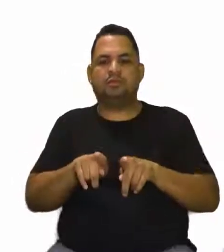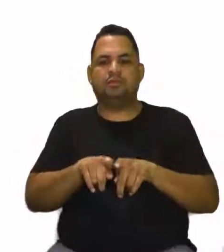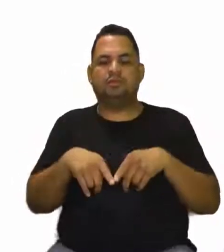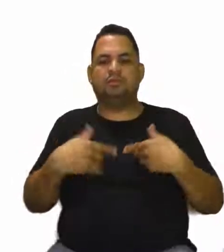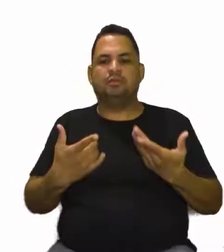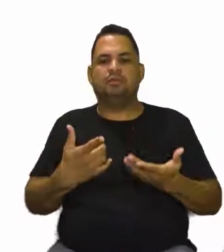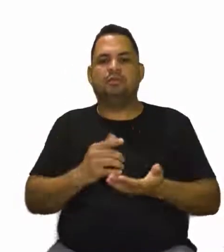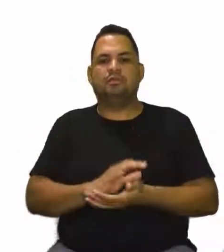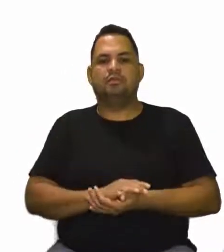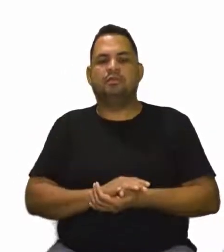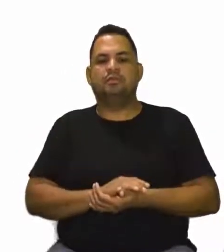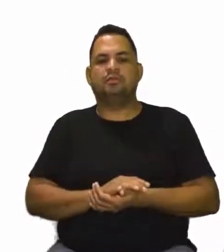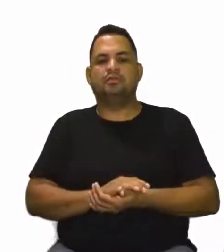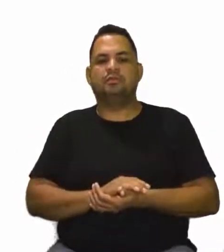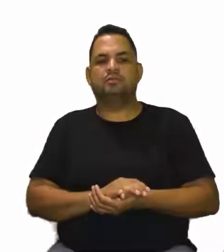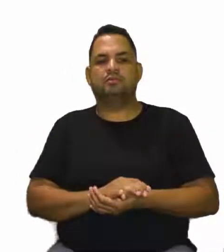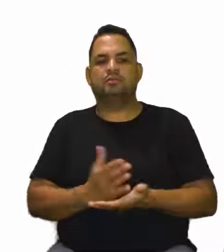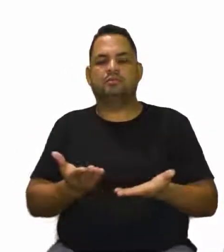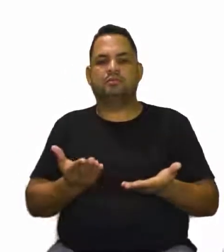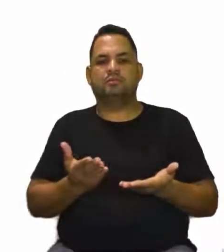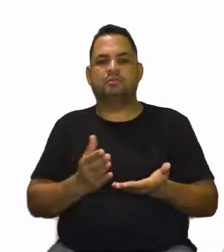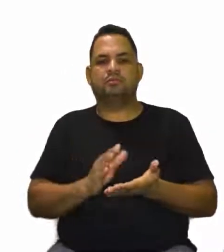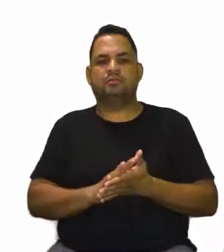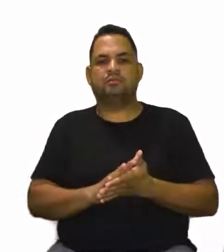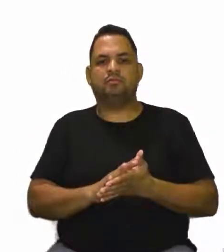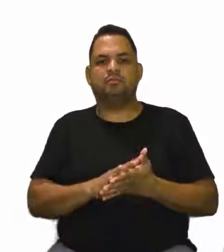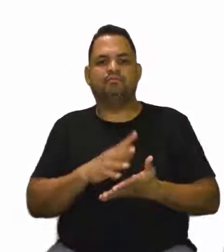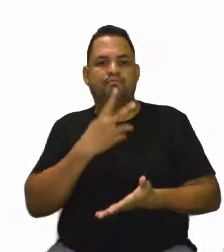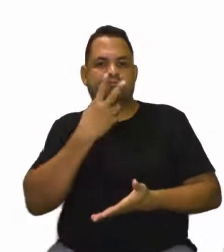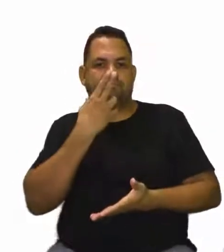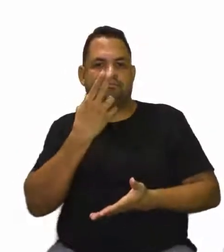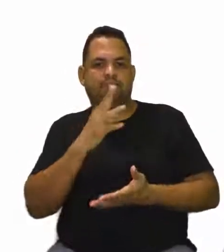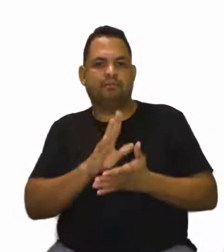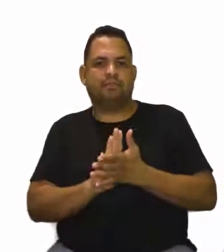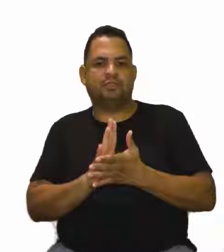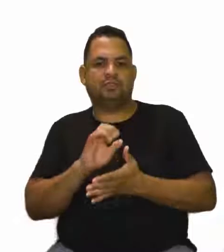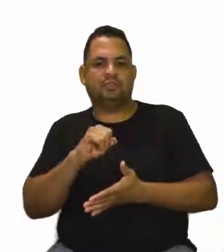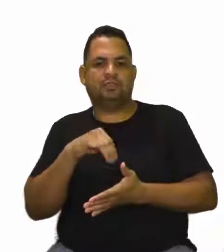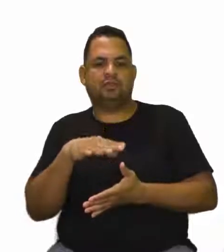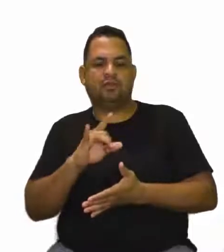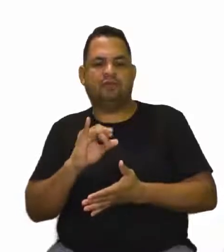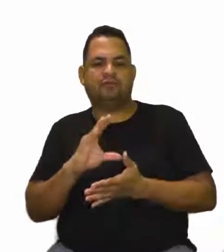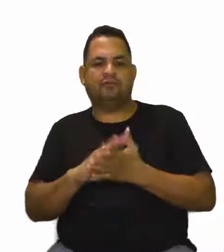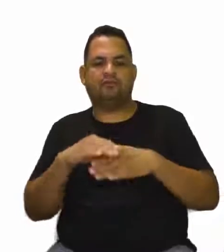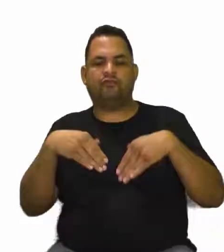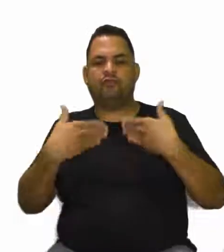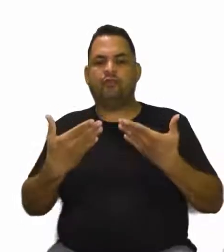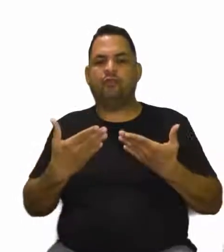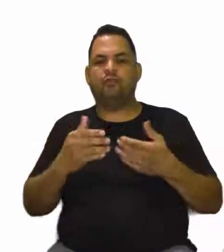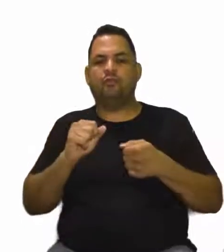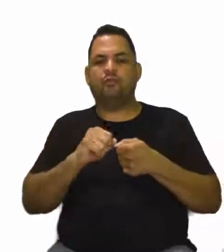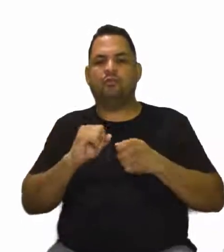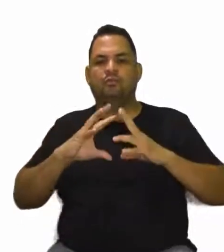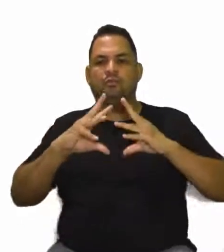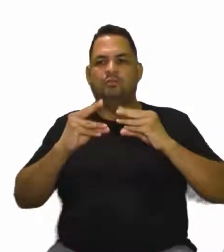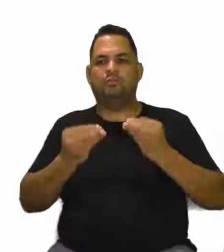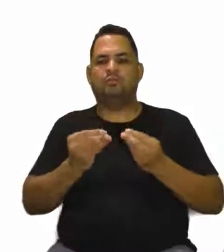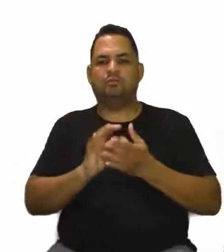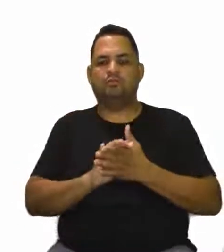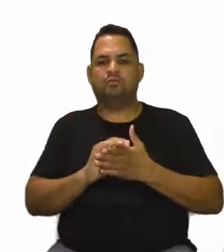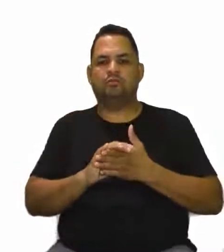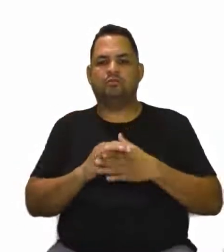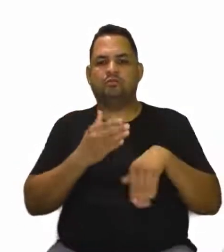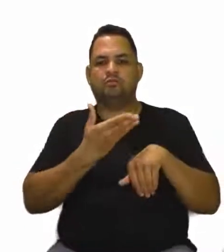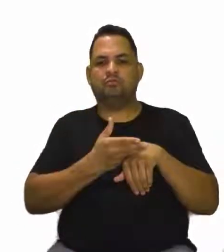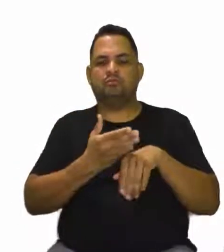avanço ali, que seria uma similaridade do afundo, quando eu faço todas essas